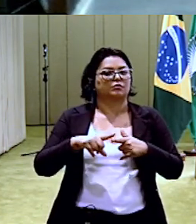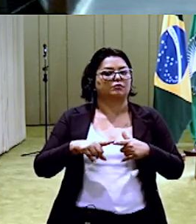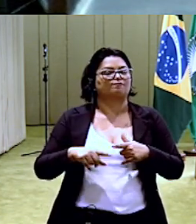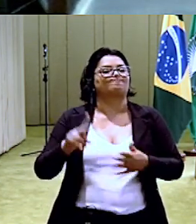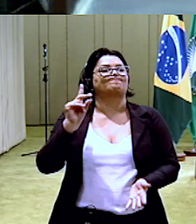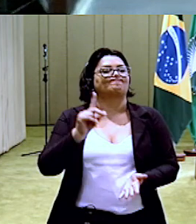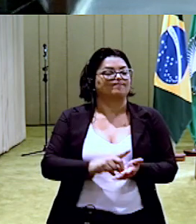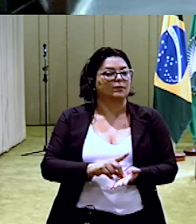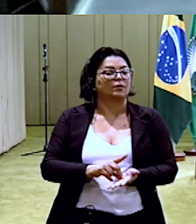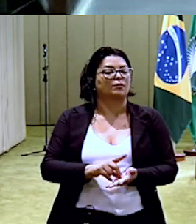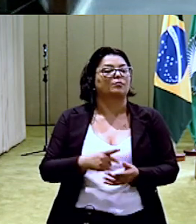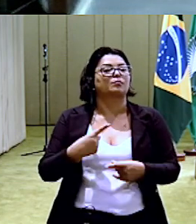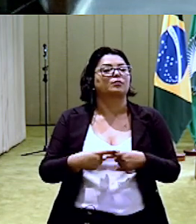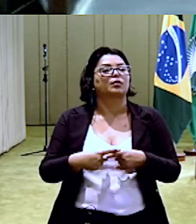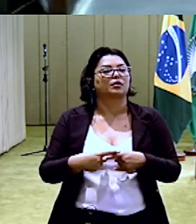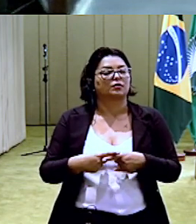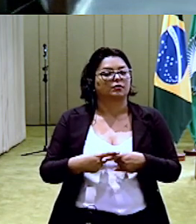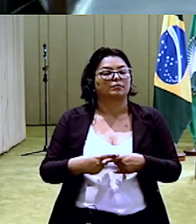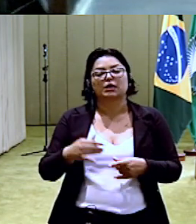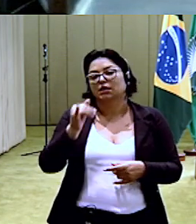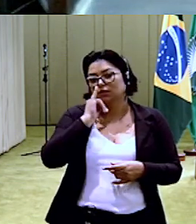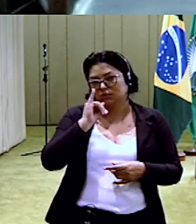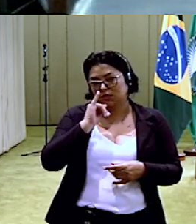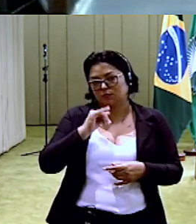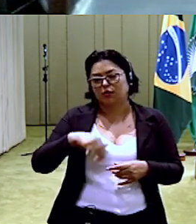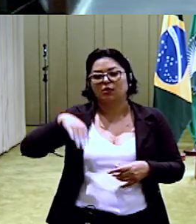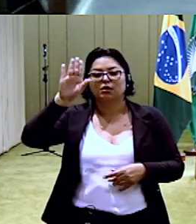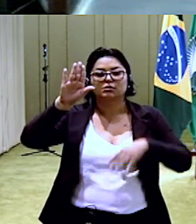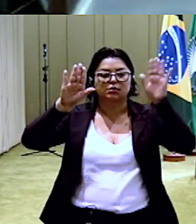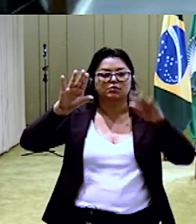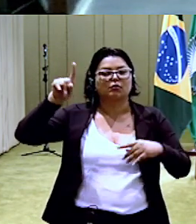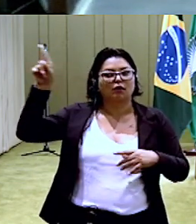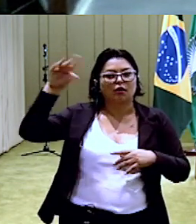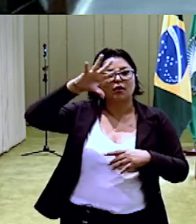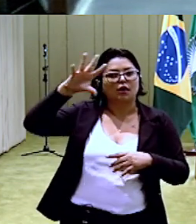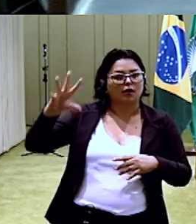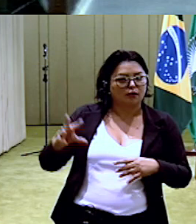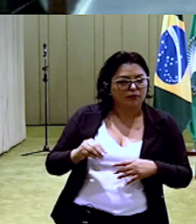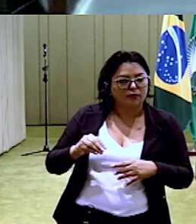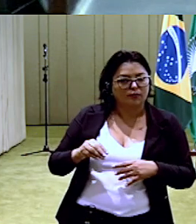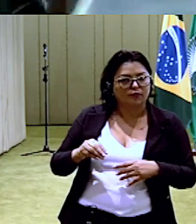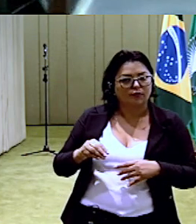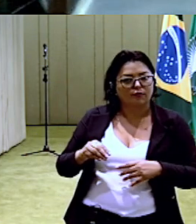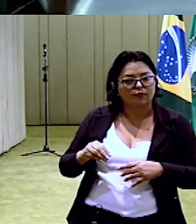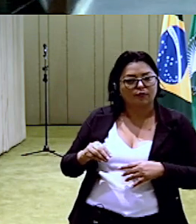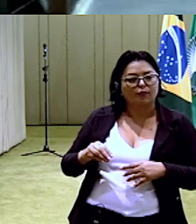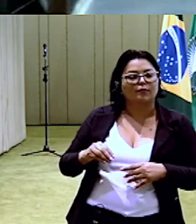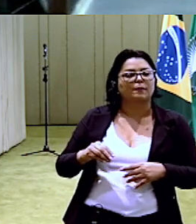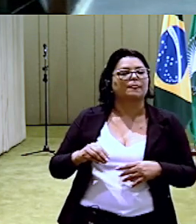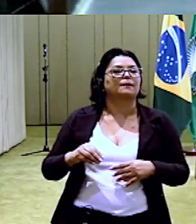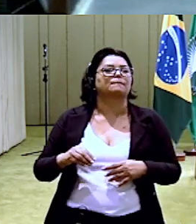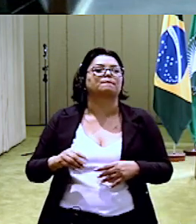tem um problema efetivo, né, porque quando tem, por exemplo, uma licitação na África, E vai